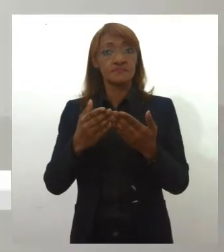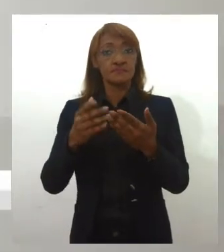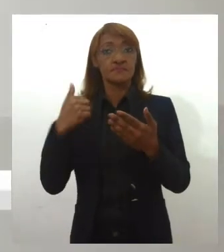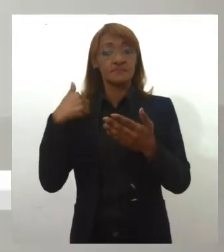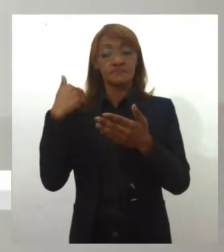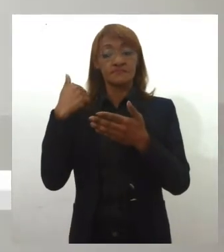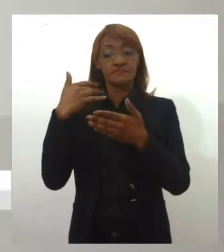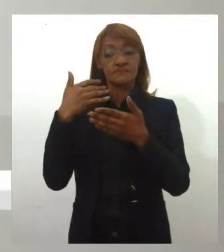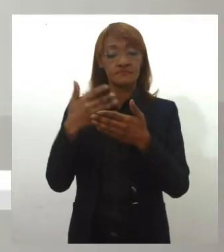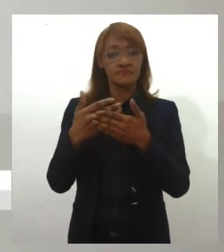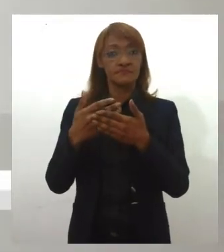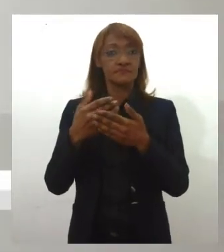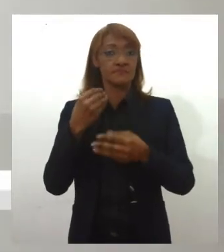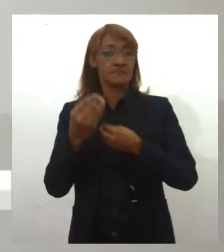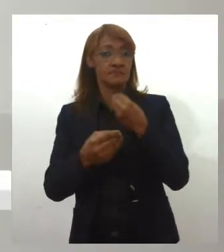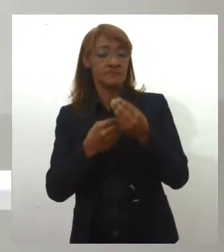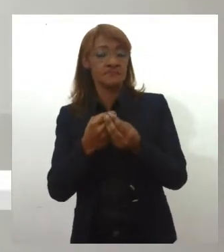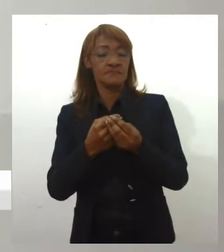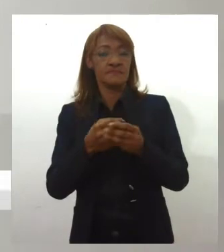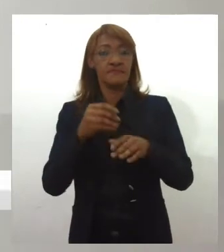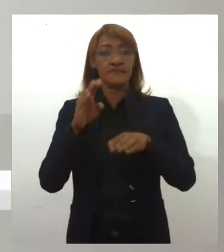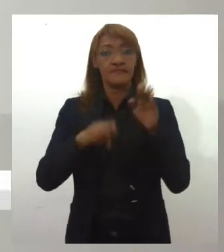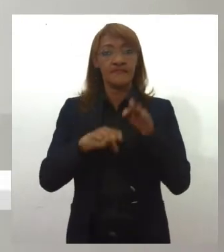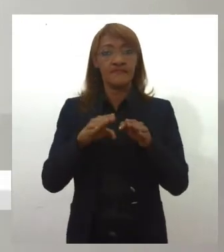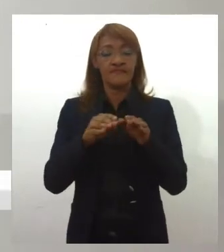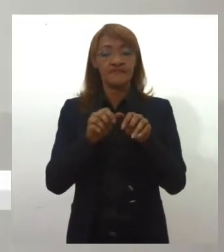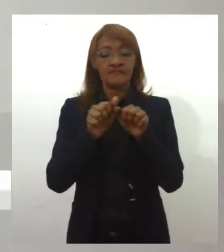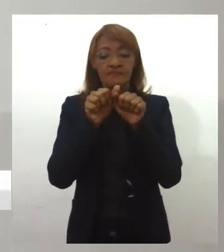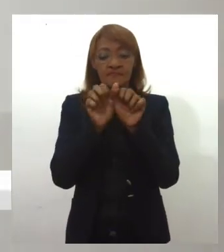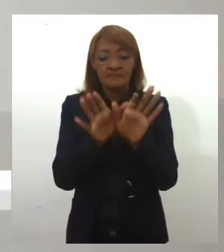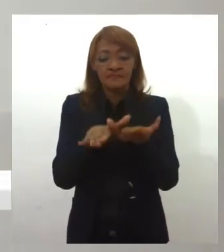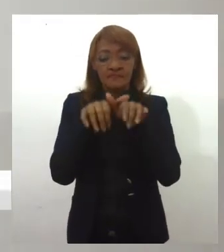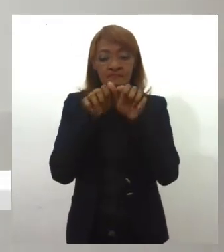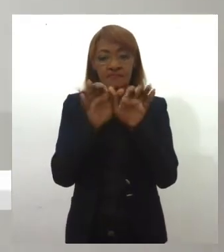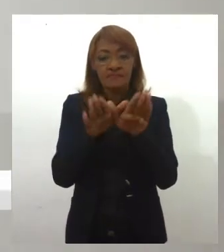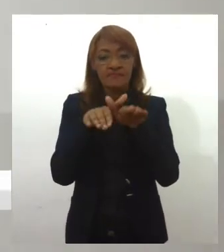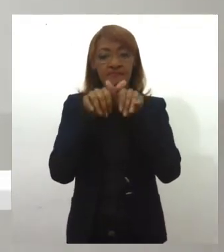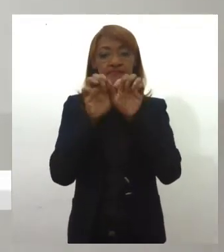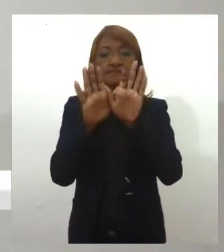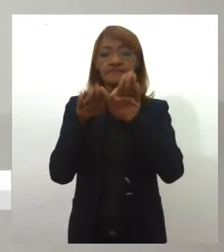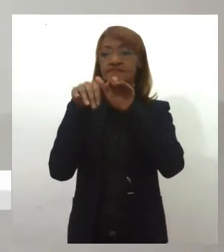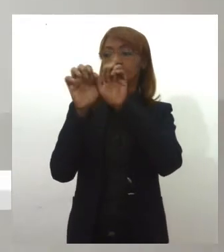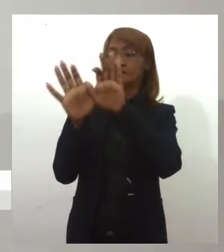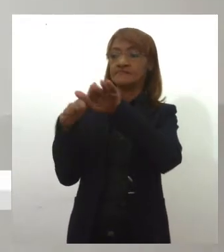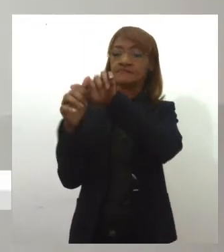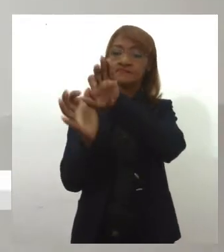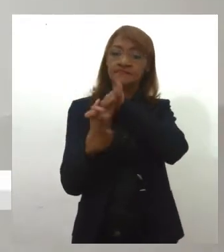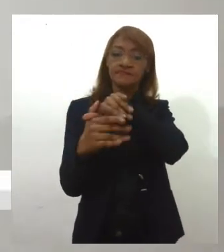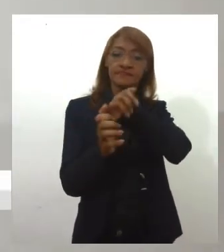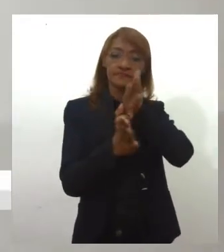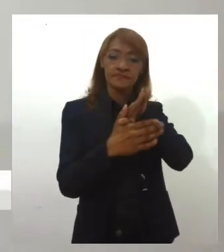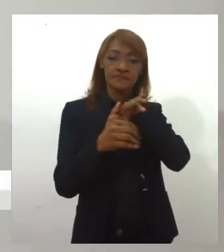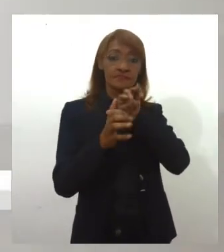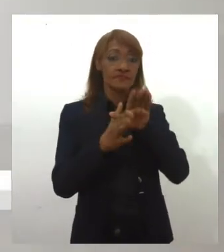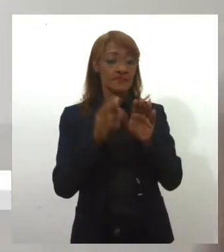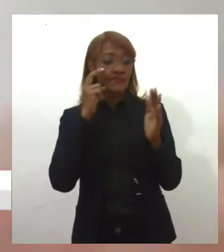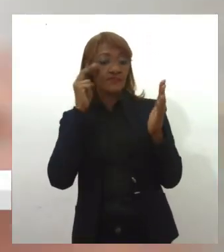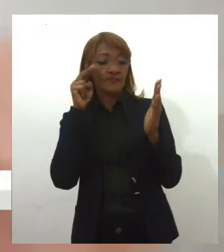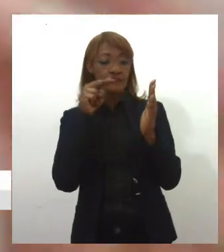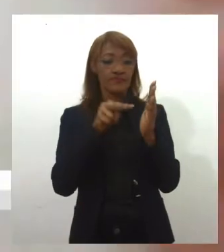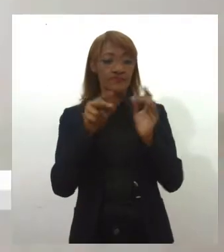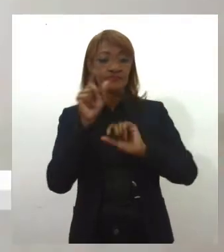disso, né? De pegarmos, às vezes, uma borboleta voando no jardim e começar a olhar ali, inclusive, a